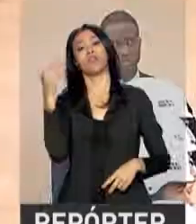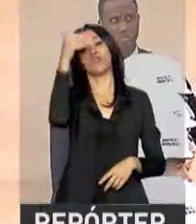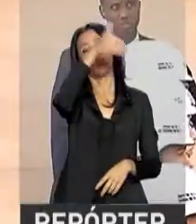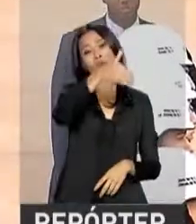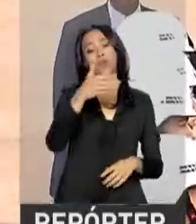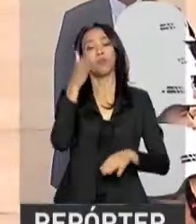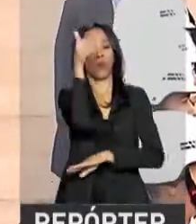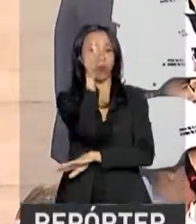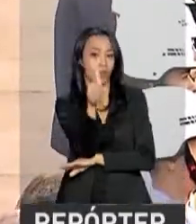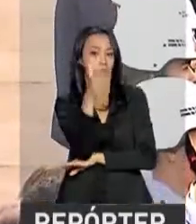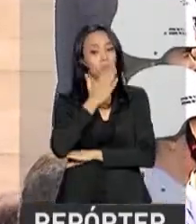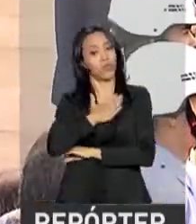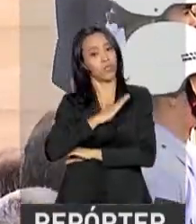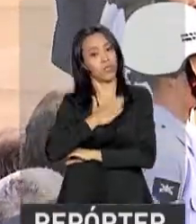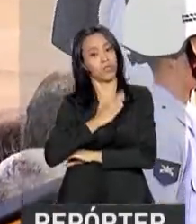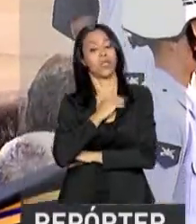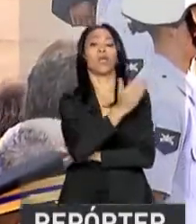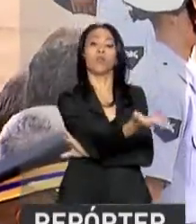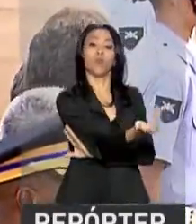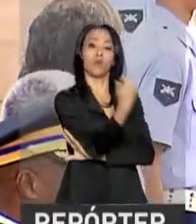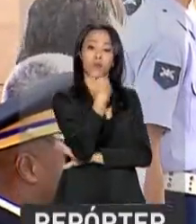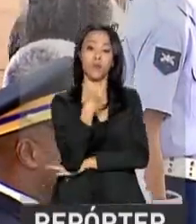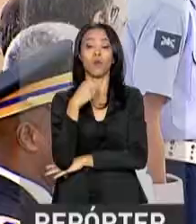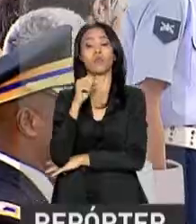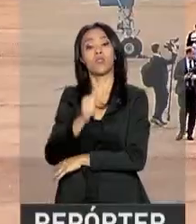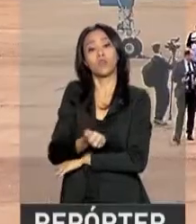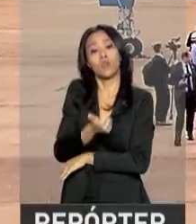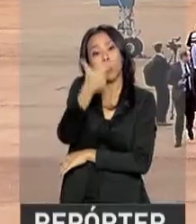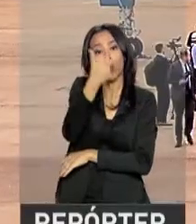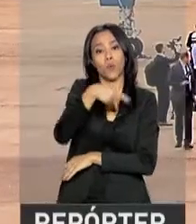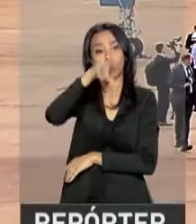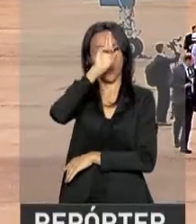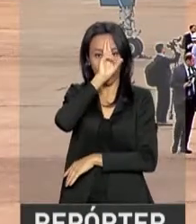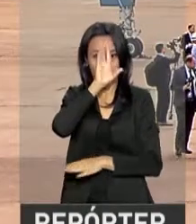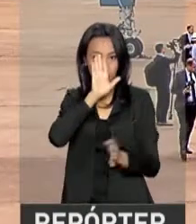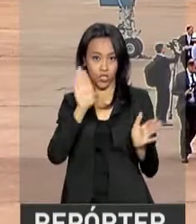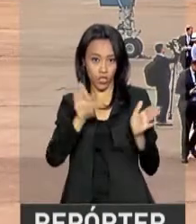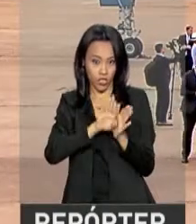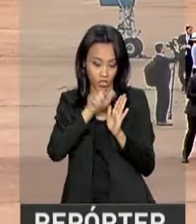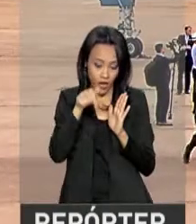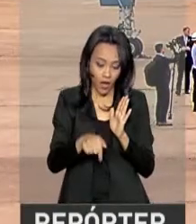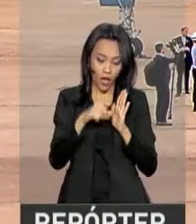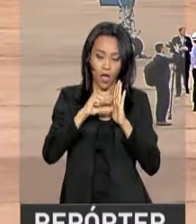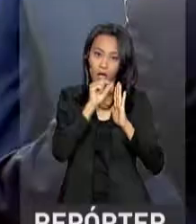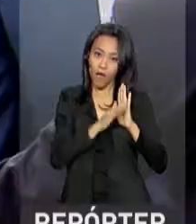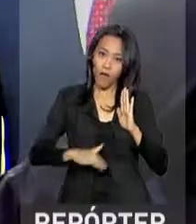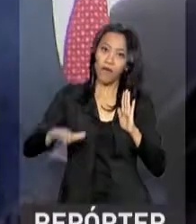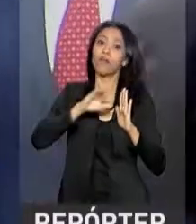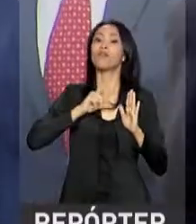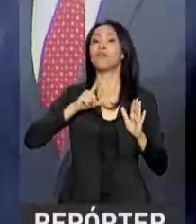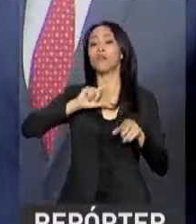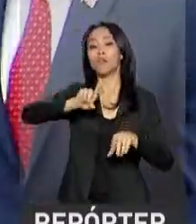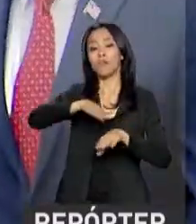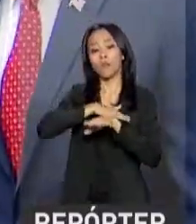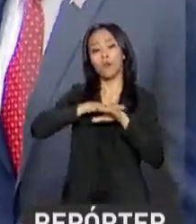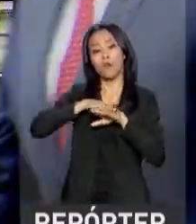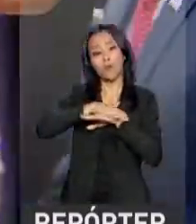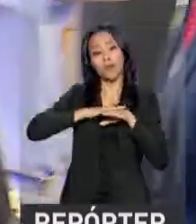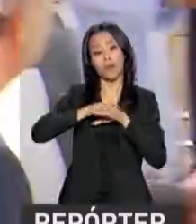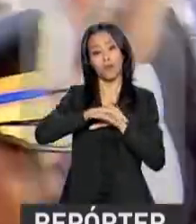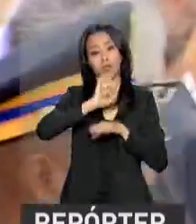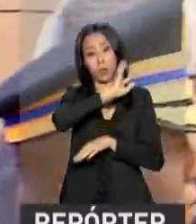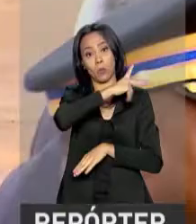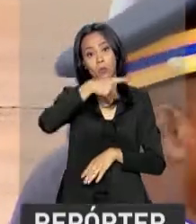e daqui a pouquinho por volta de meio dia e deve chegar até o palácio do planalto onde se reuniu com o presidente michel temer e como você falou çom